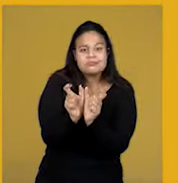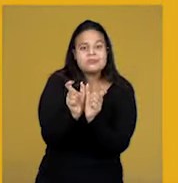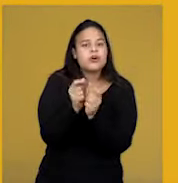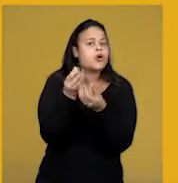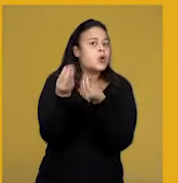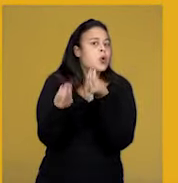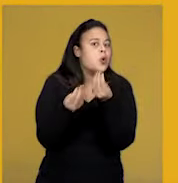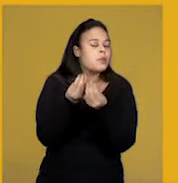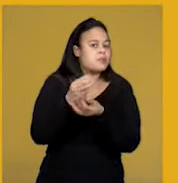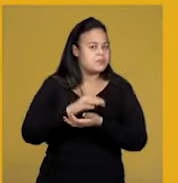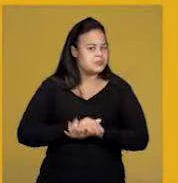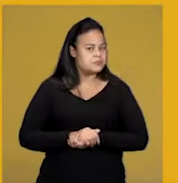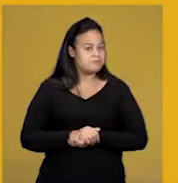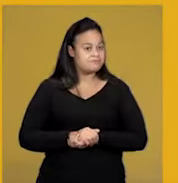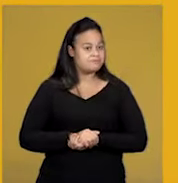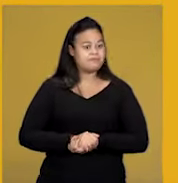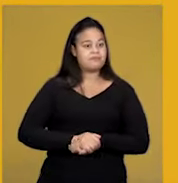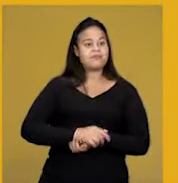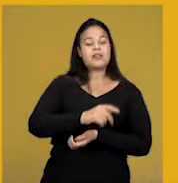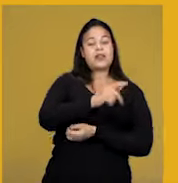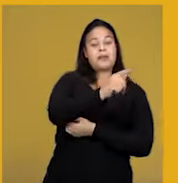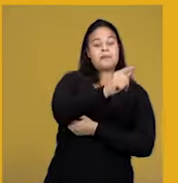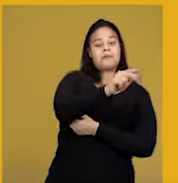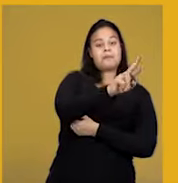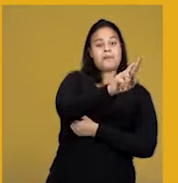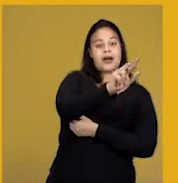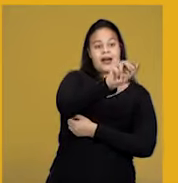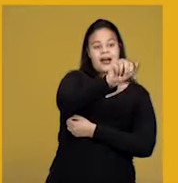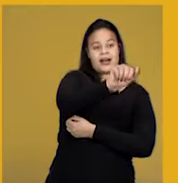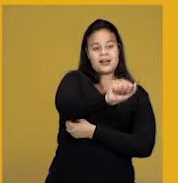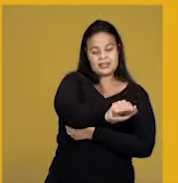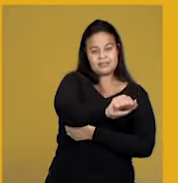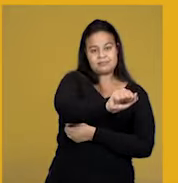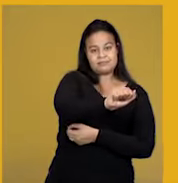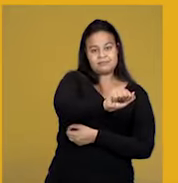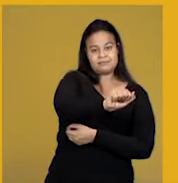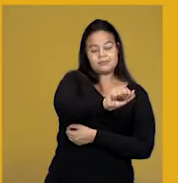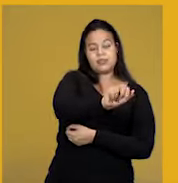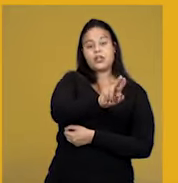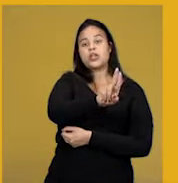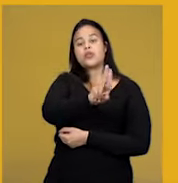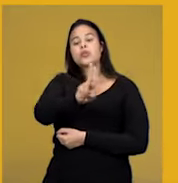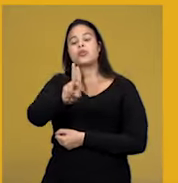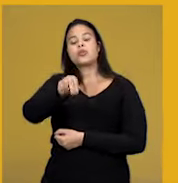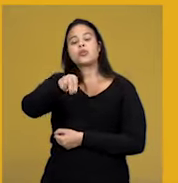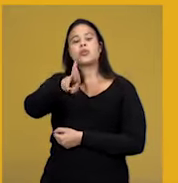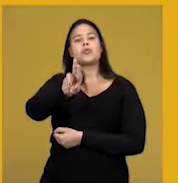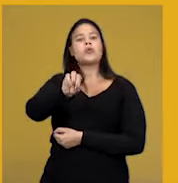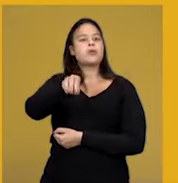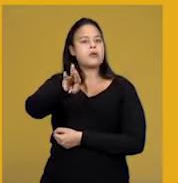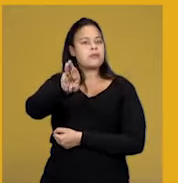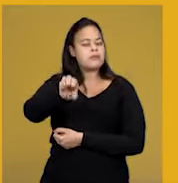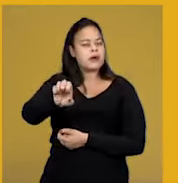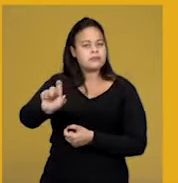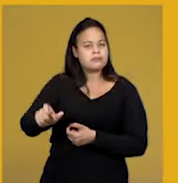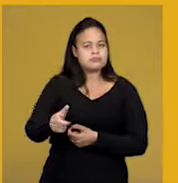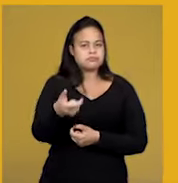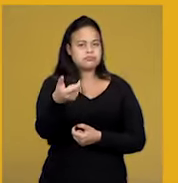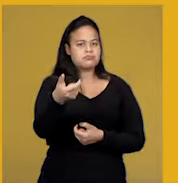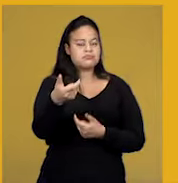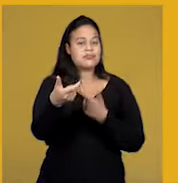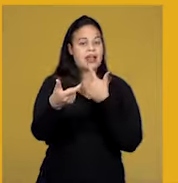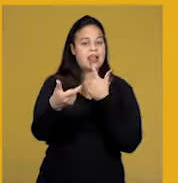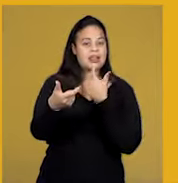dizer para. E nome a gente já sabe que é uma unidade sintática, uma unidade da nossa